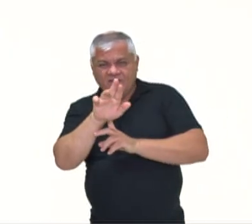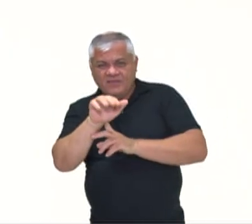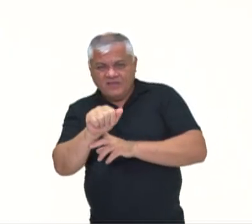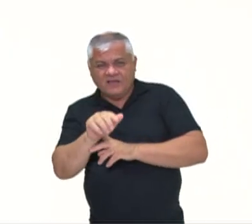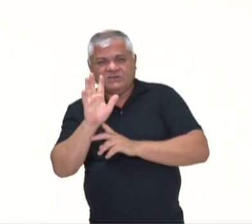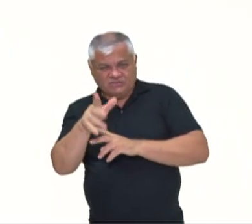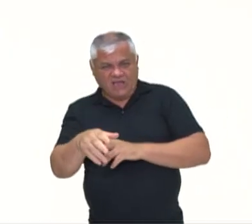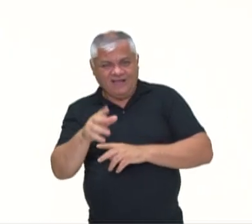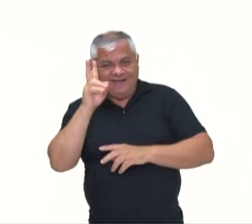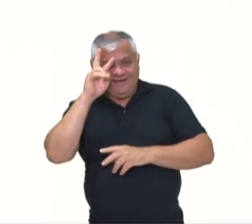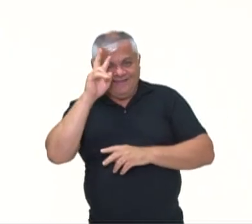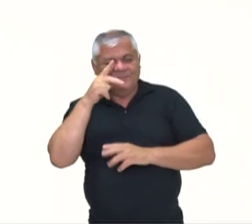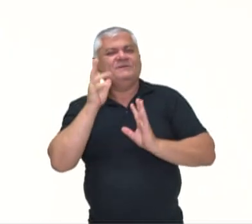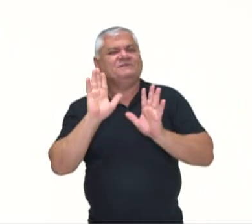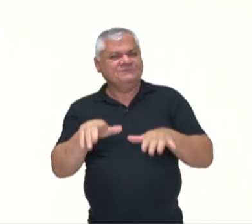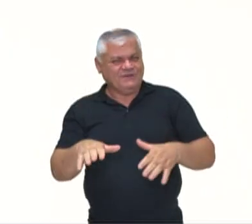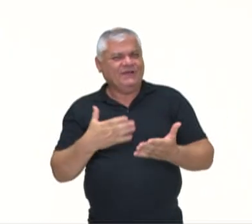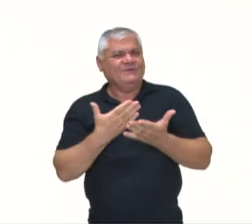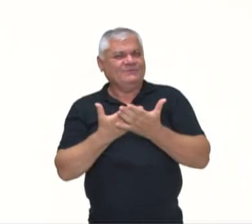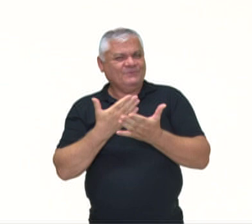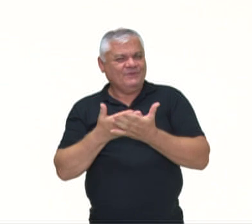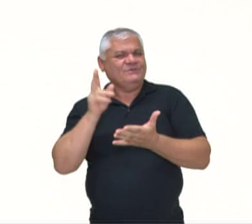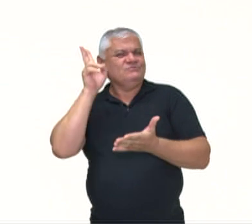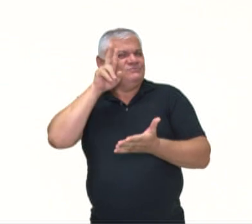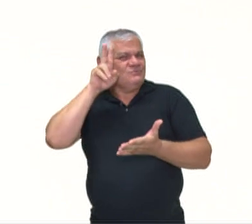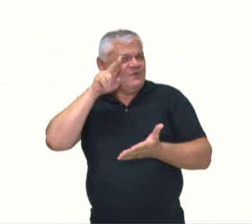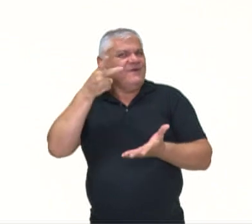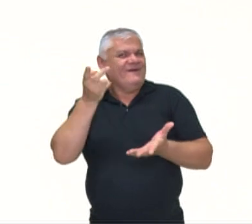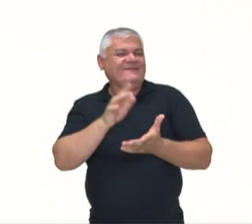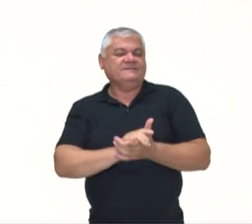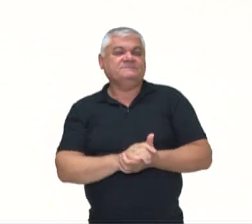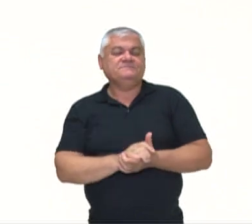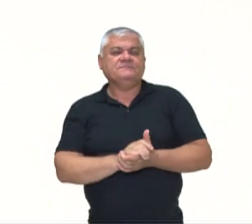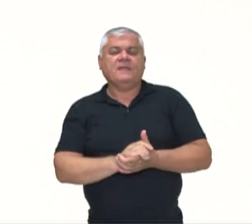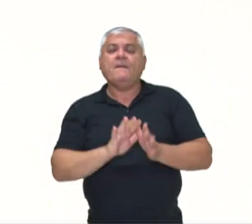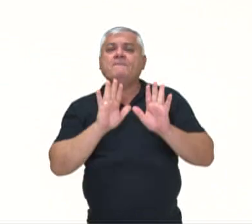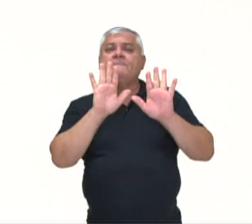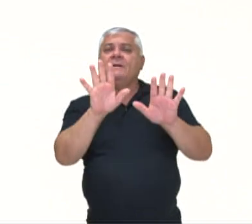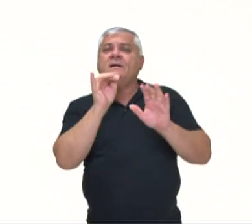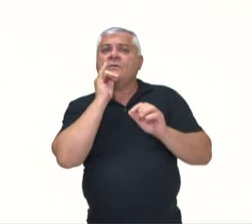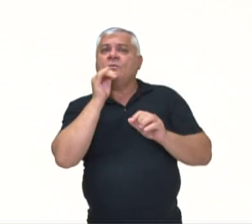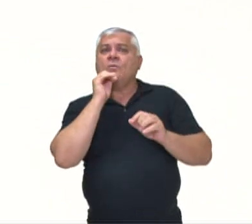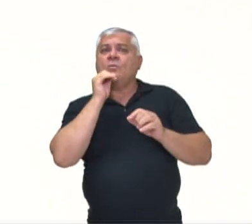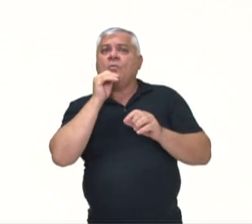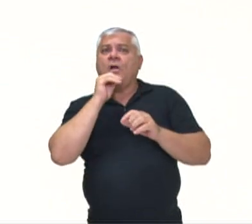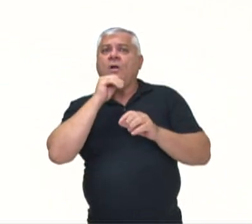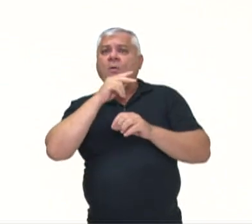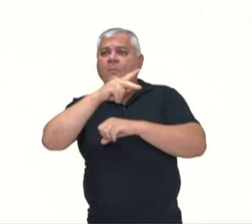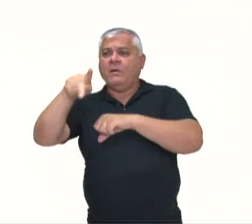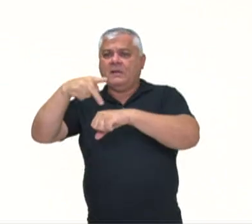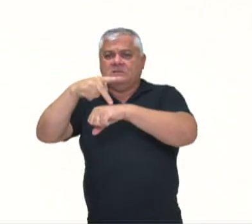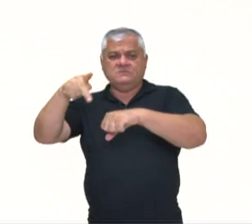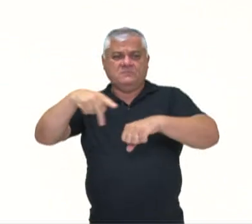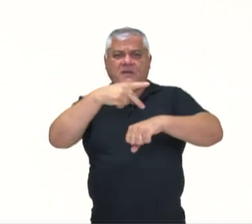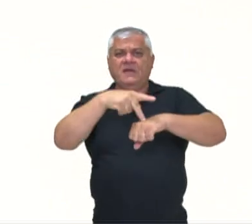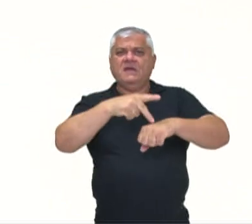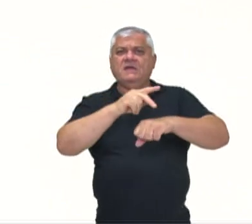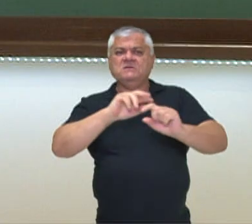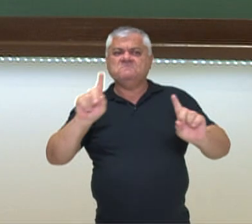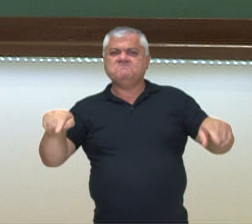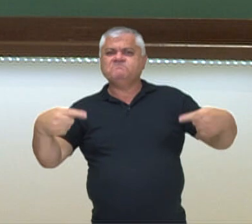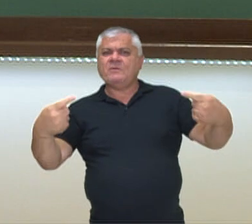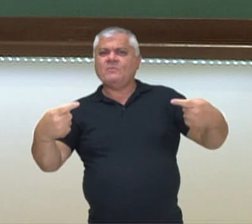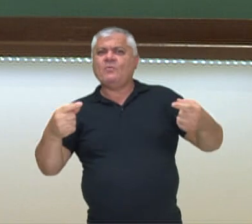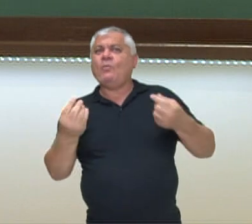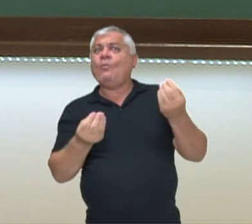em outros momentos da sua história escolar. E mais, quais potências mundiais têm conflitos neste período? Então